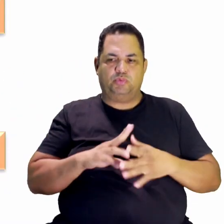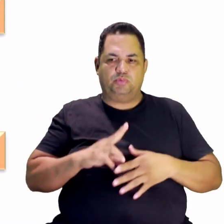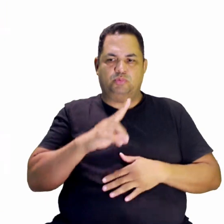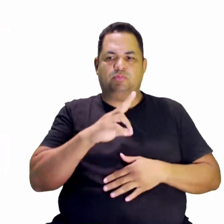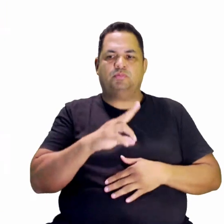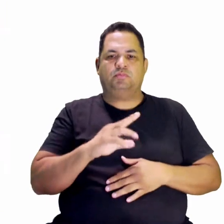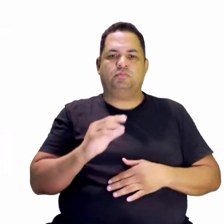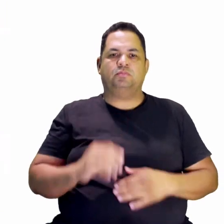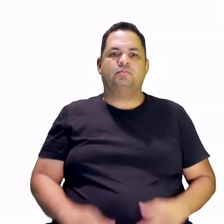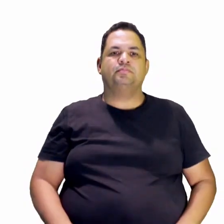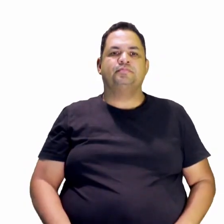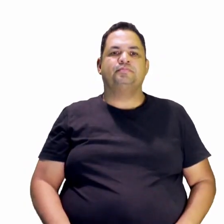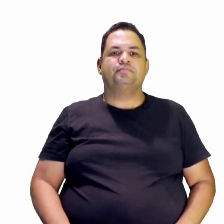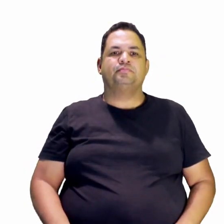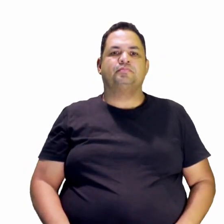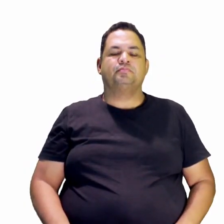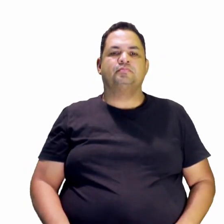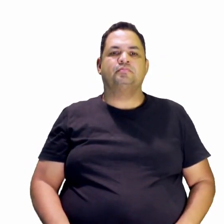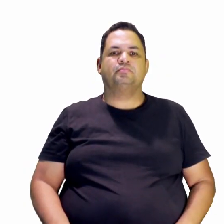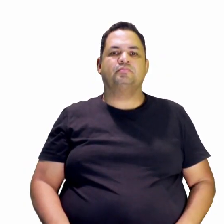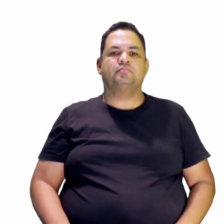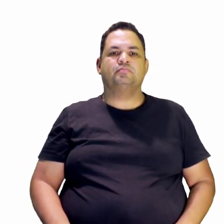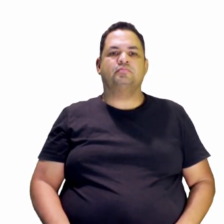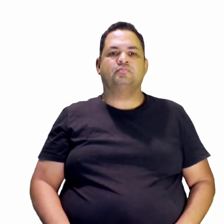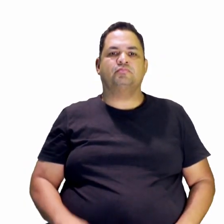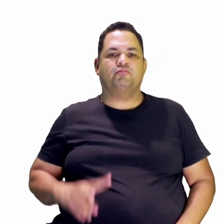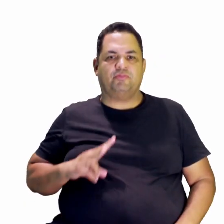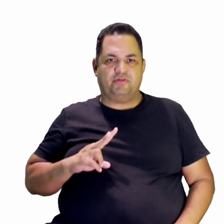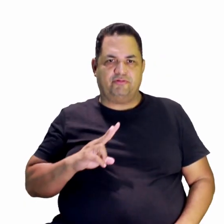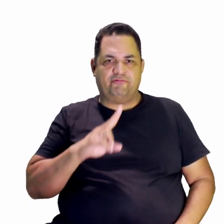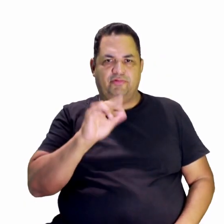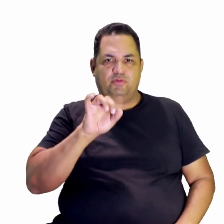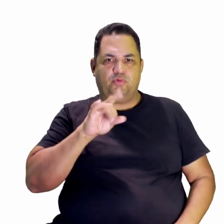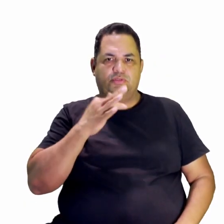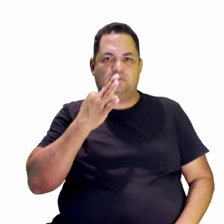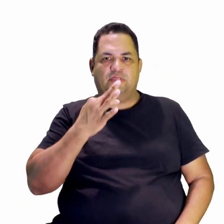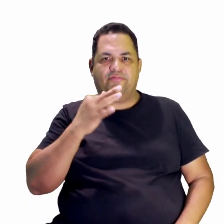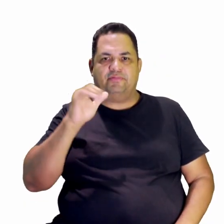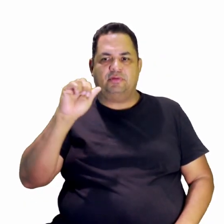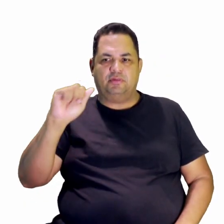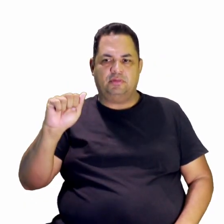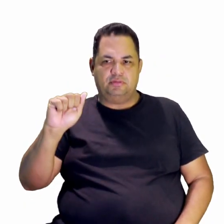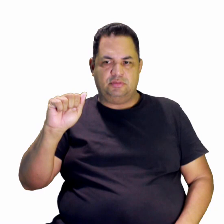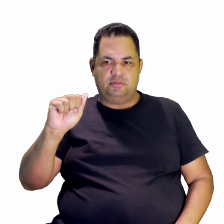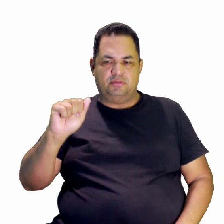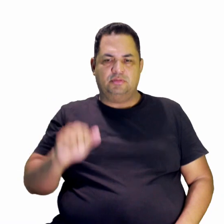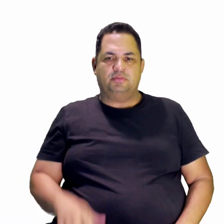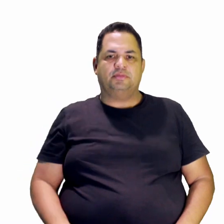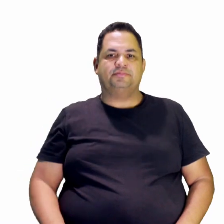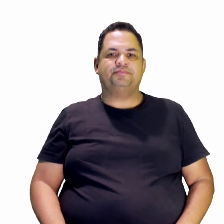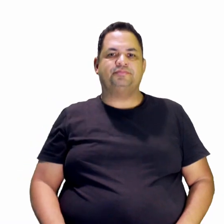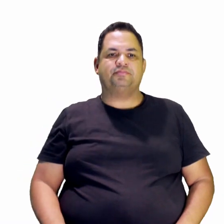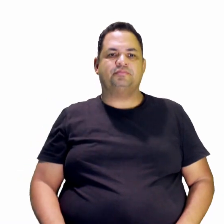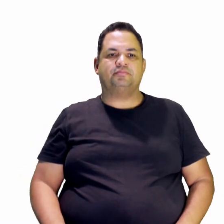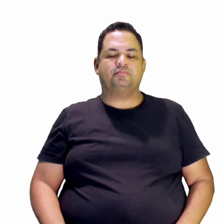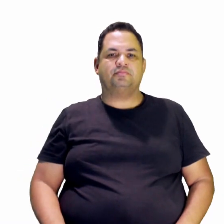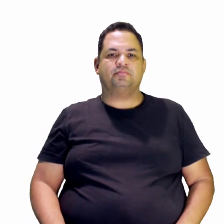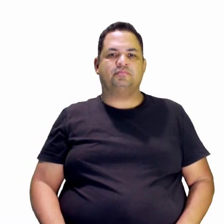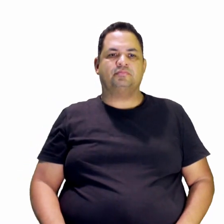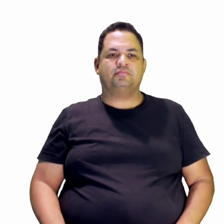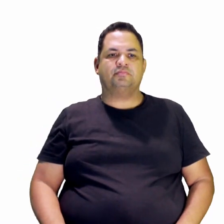não. Os vetores força e aceleração, então. F é força, A